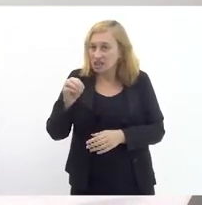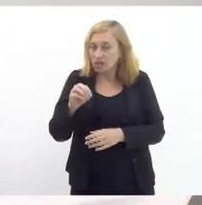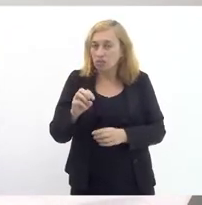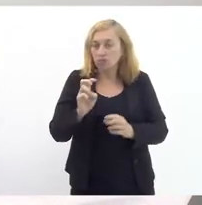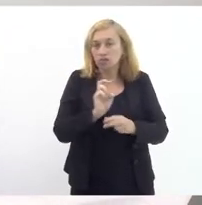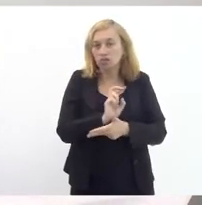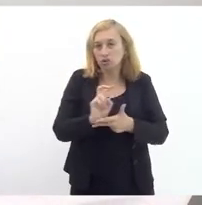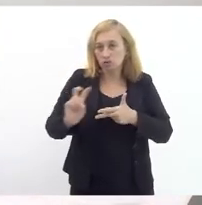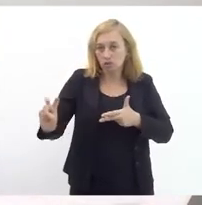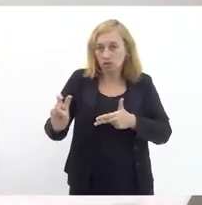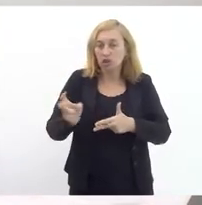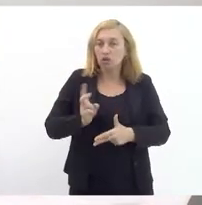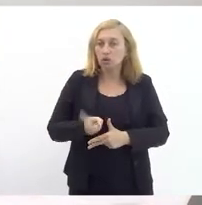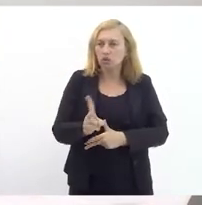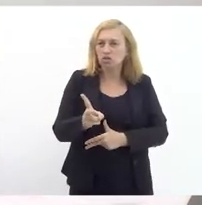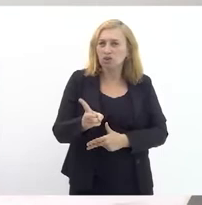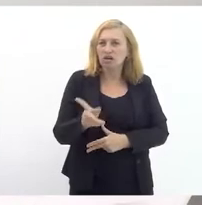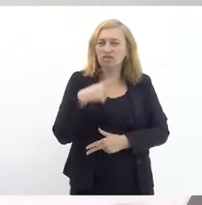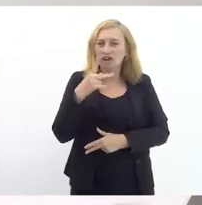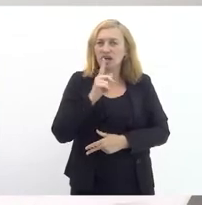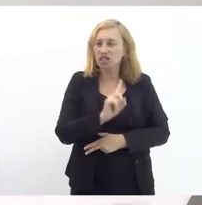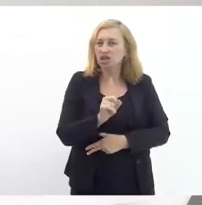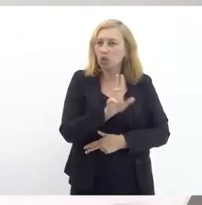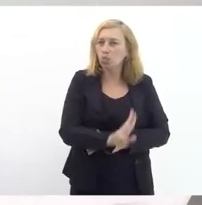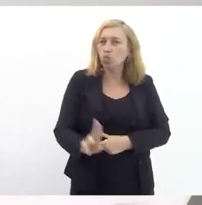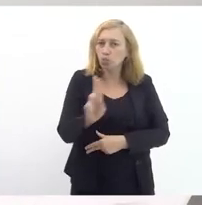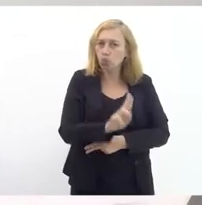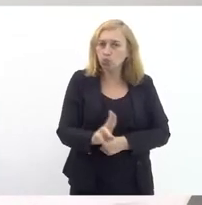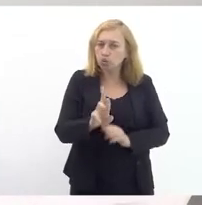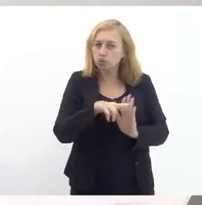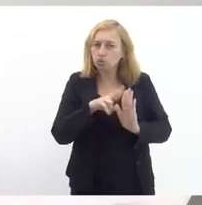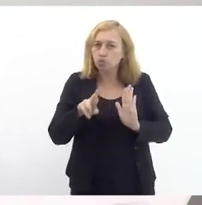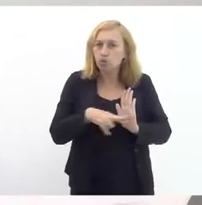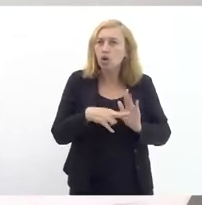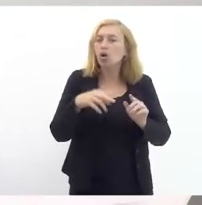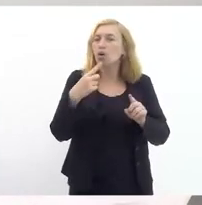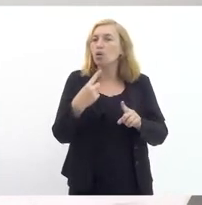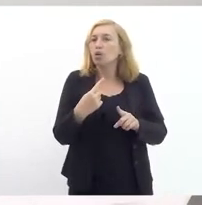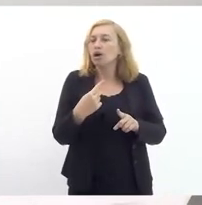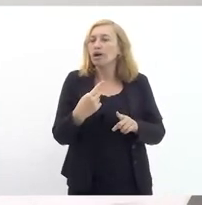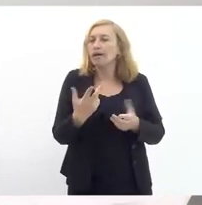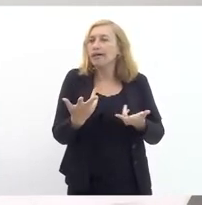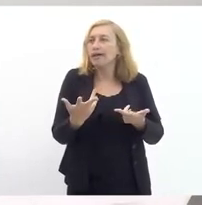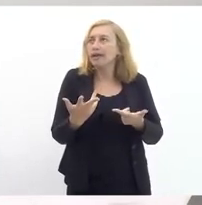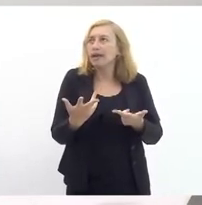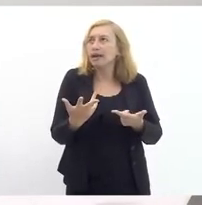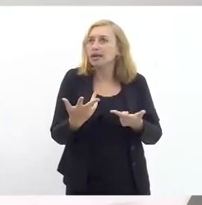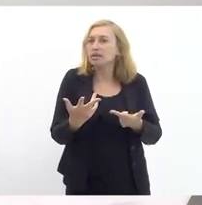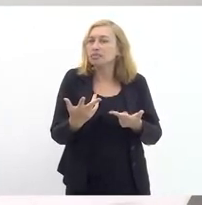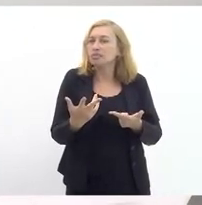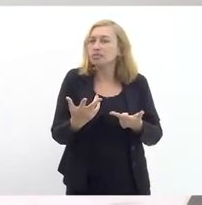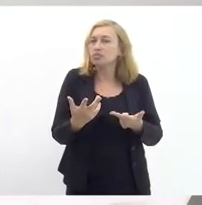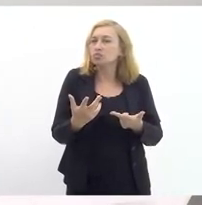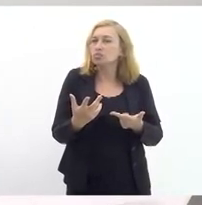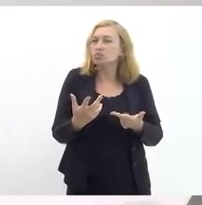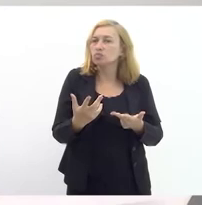Supervia, continuando, diz que não utiliza essas normas por ser a sua